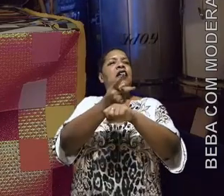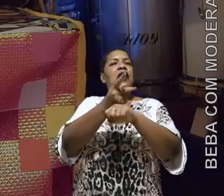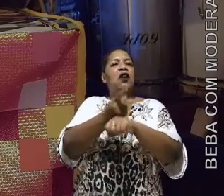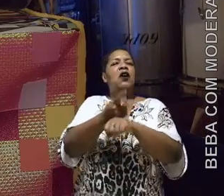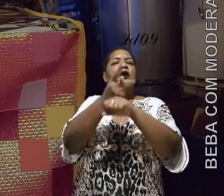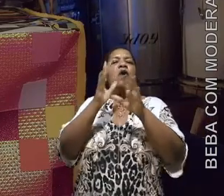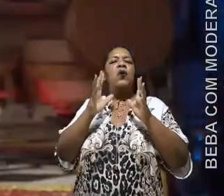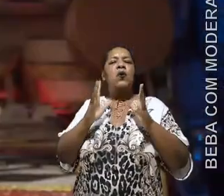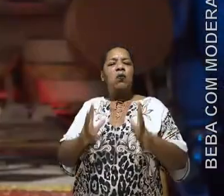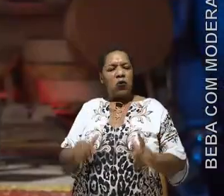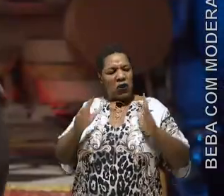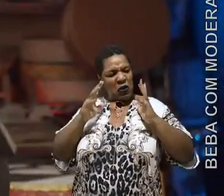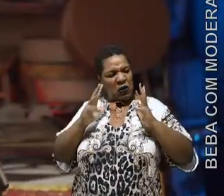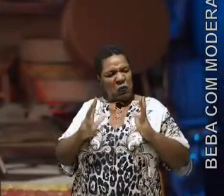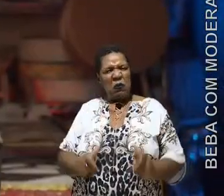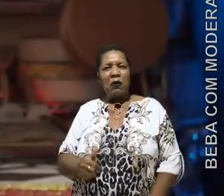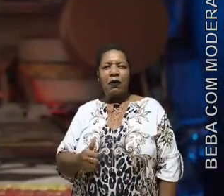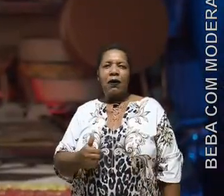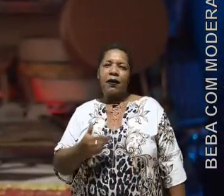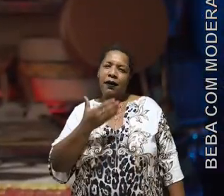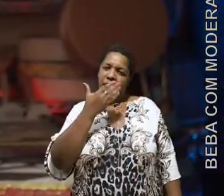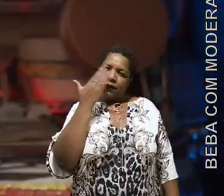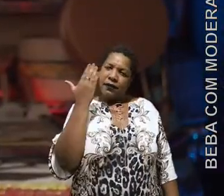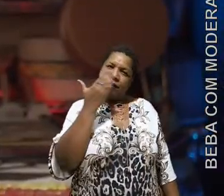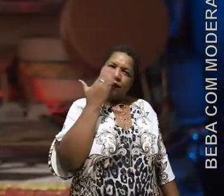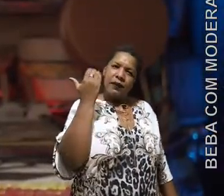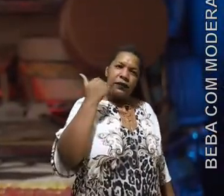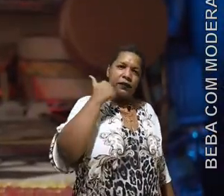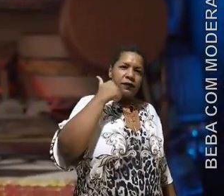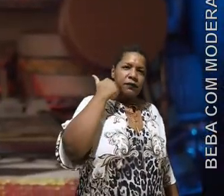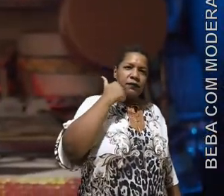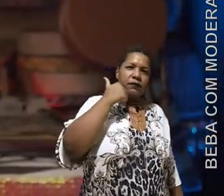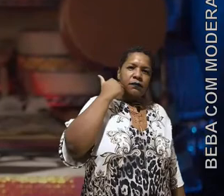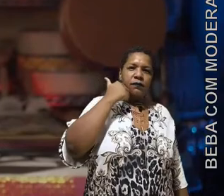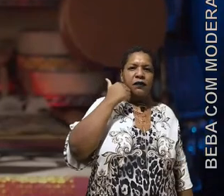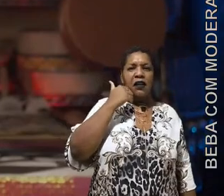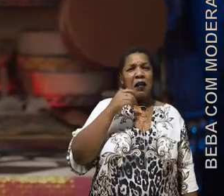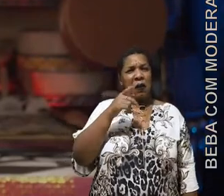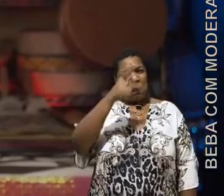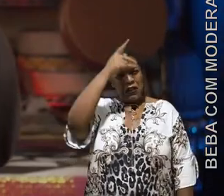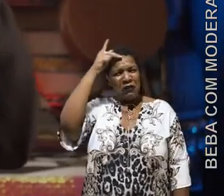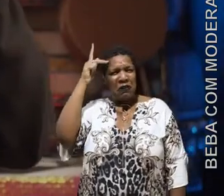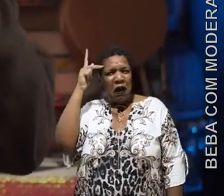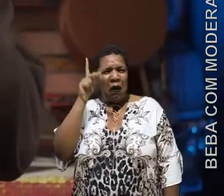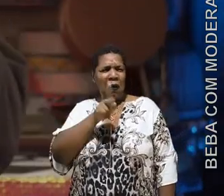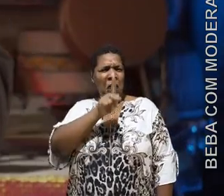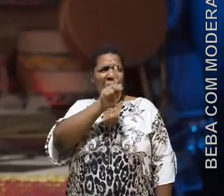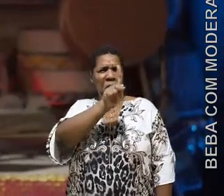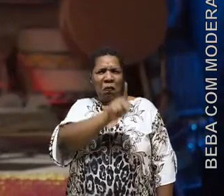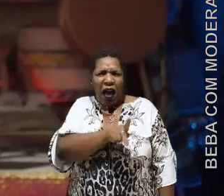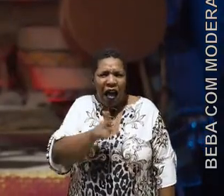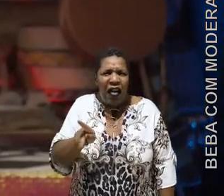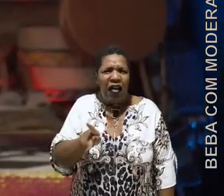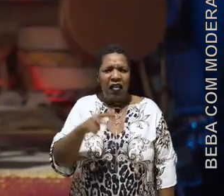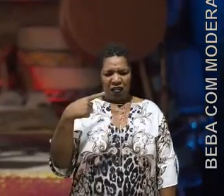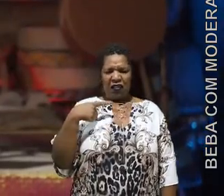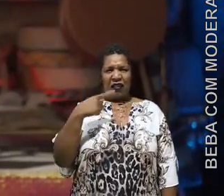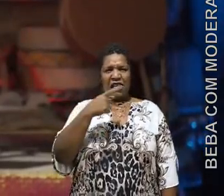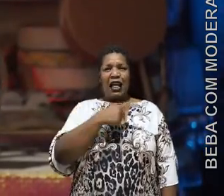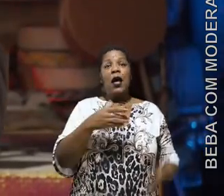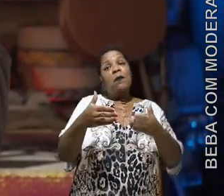rodeando por outro lado o prêmio pura pura pura pela trade pessoal padres e pastores